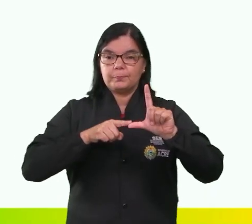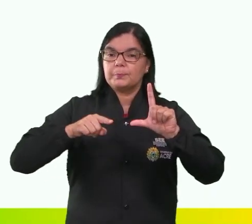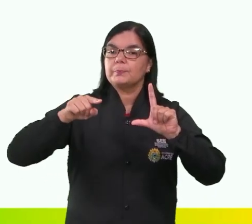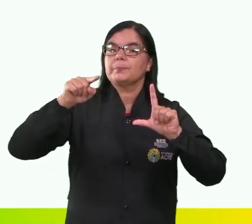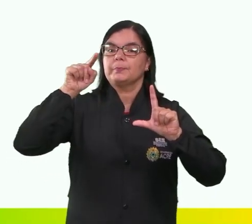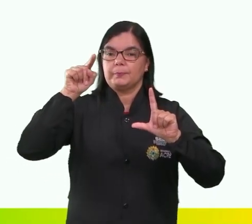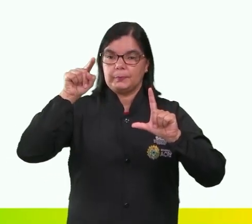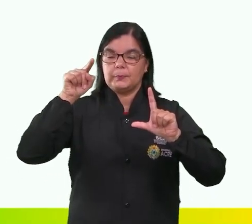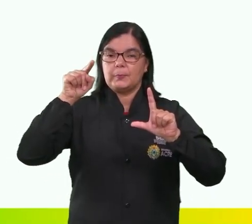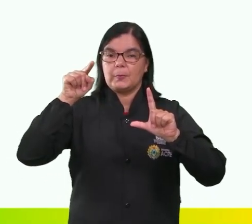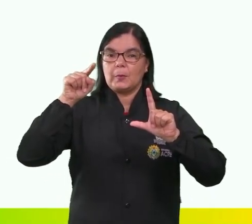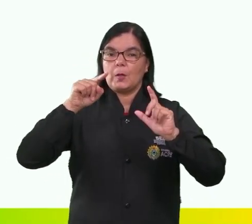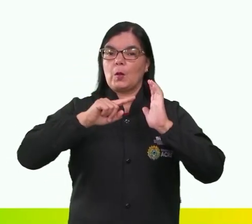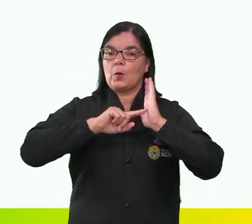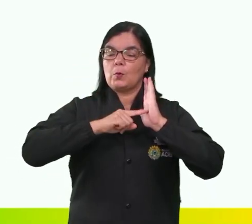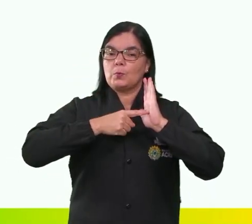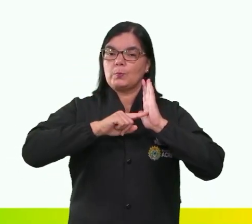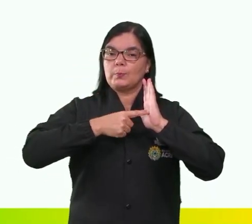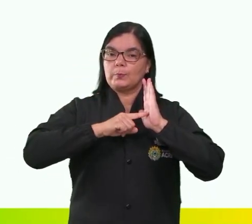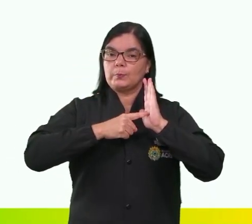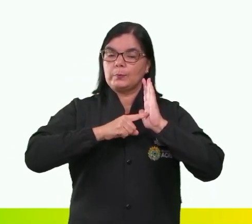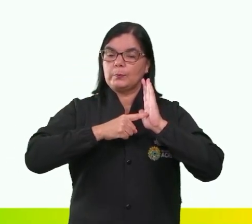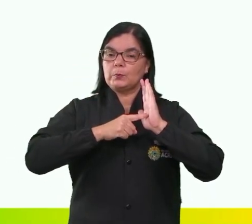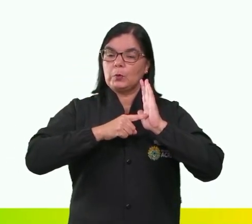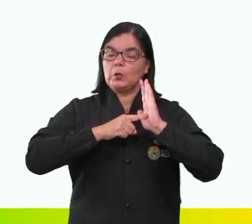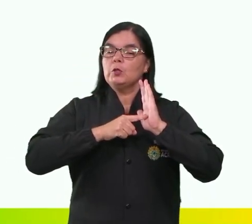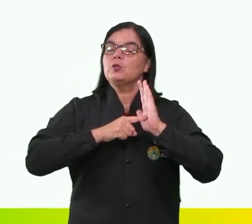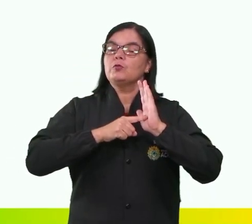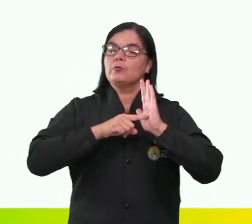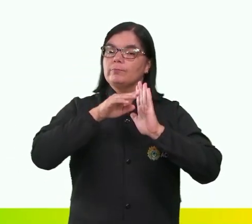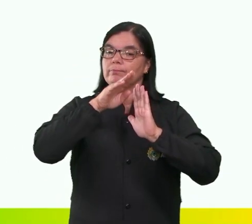cima, ponto de mínimo.